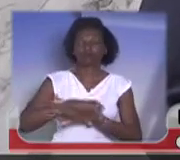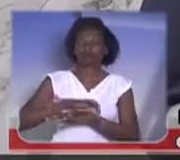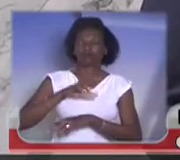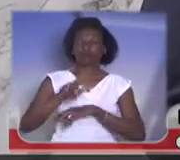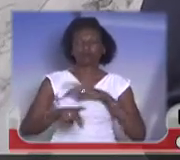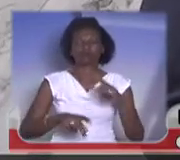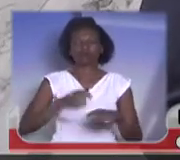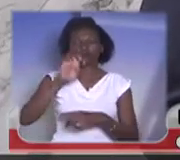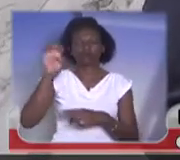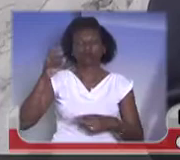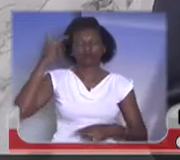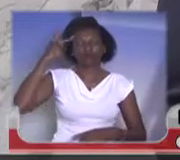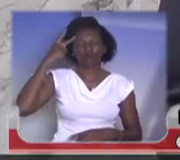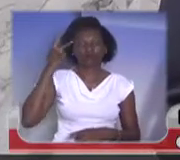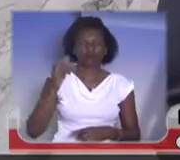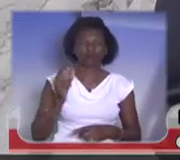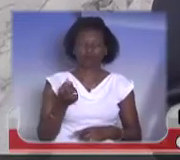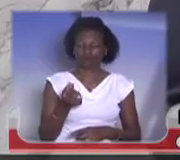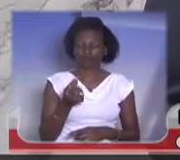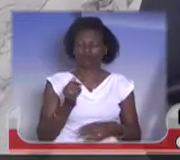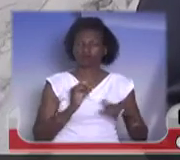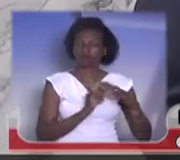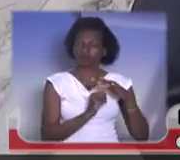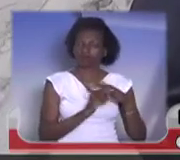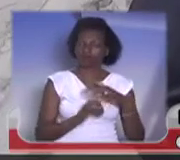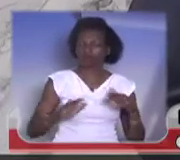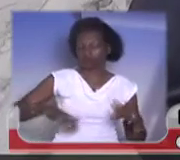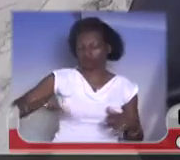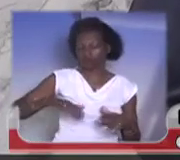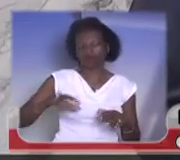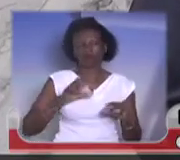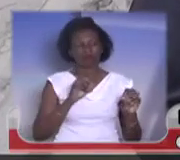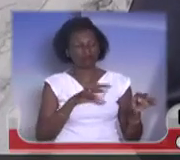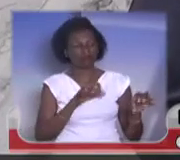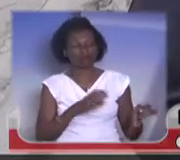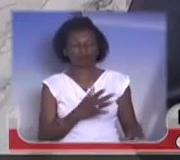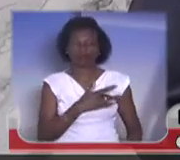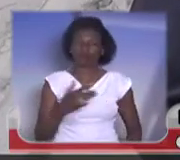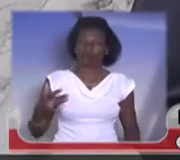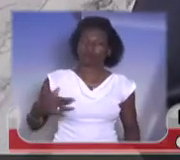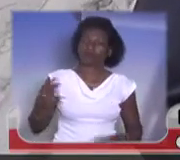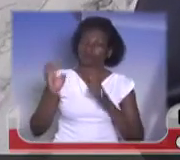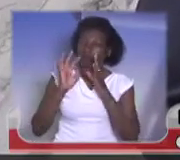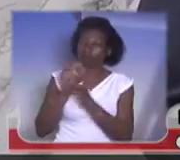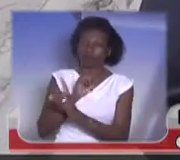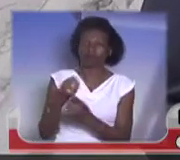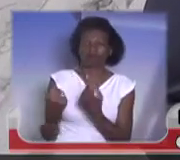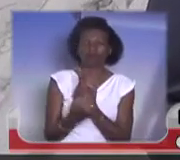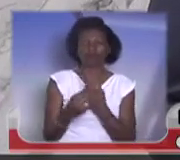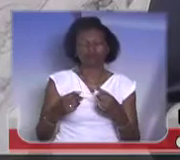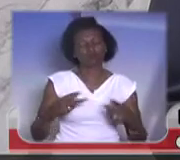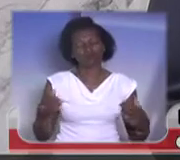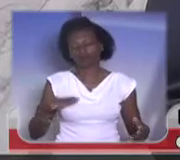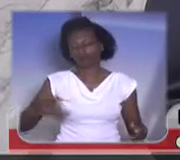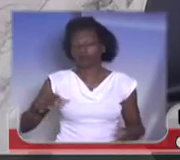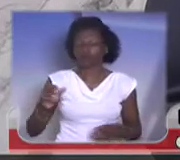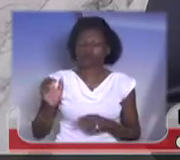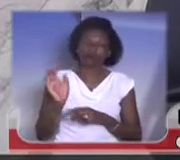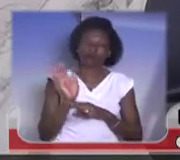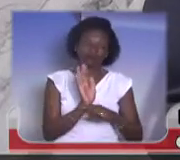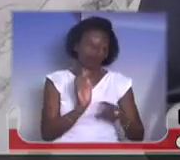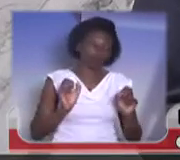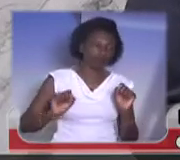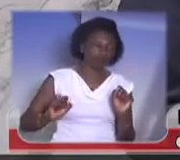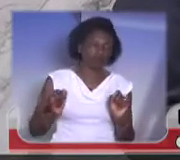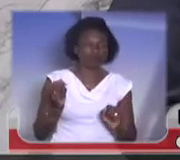e por investimento nas outras áreas de educação saúde assistência social enfim em todas as áreas que a gente possa ajudar e contribuir